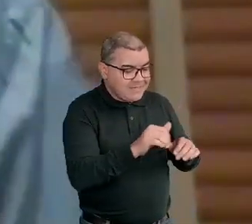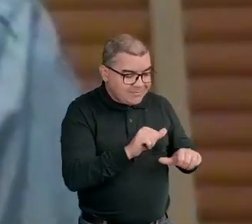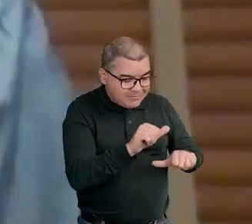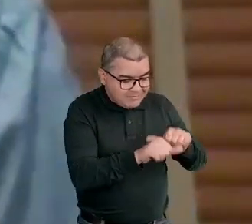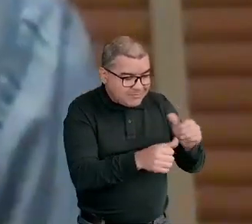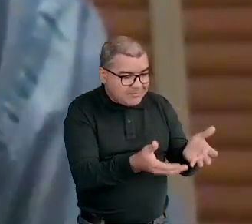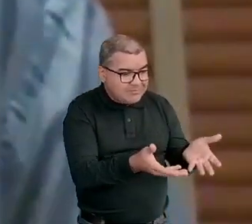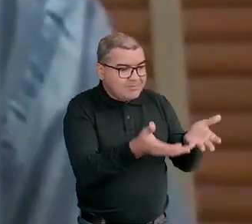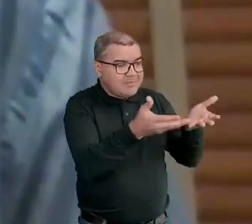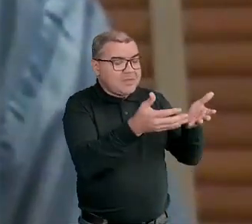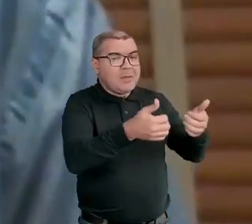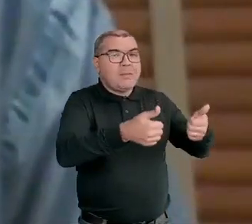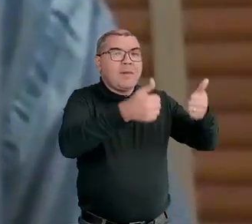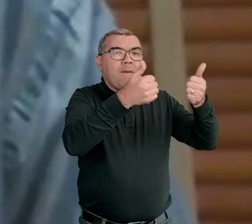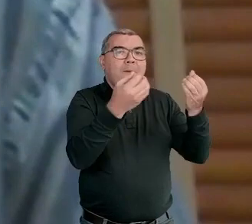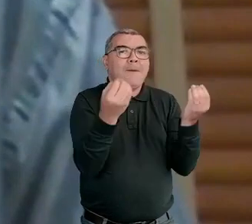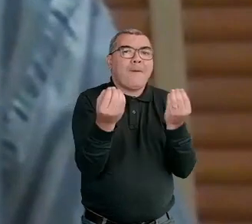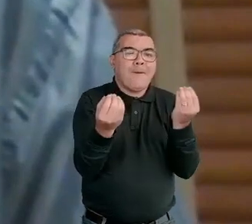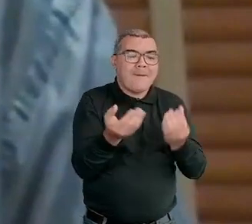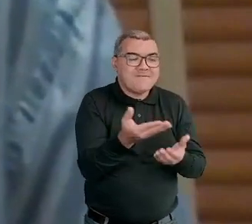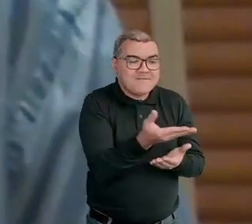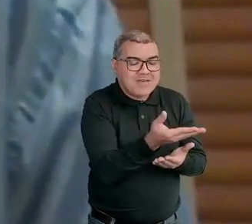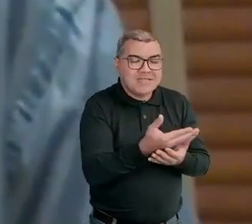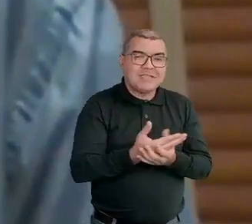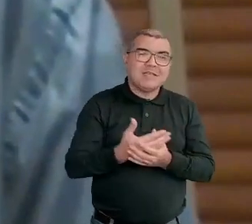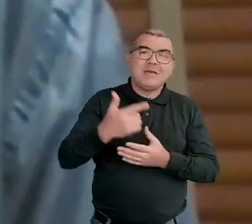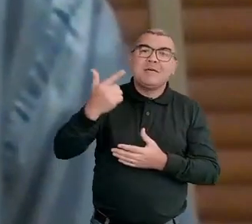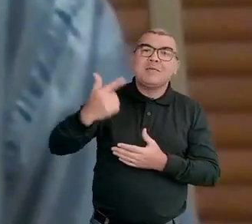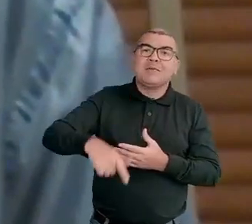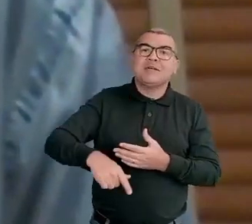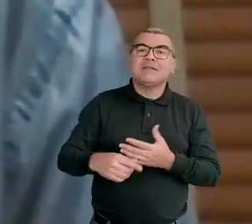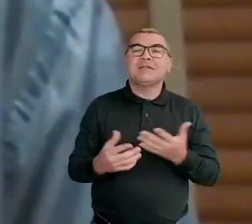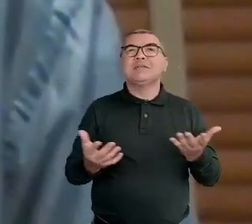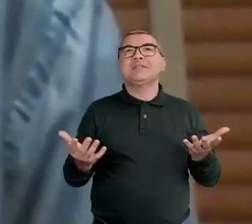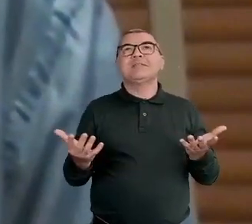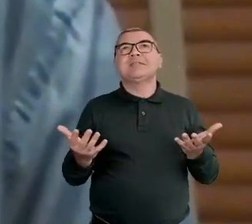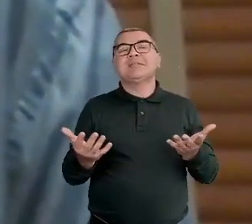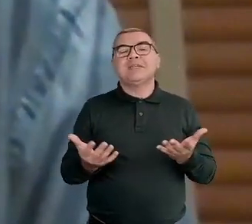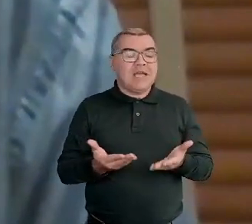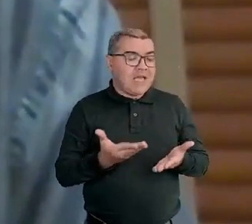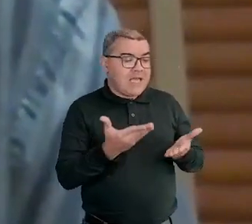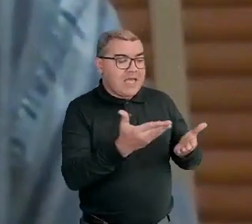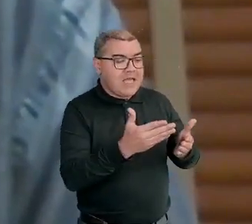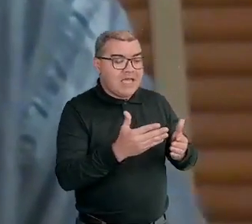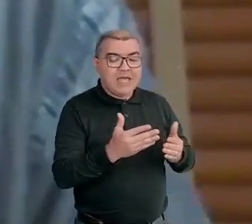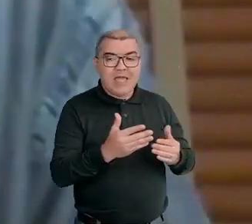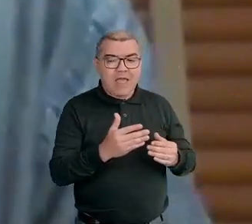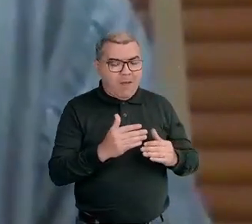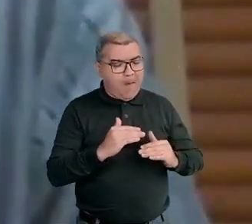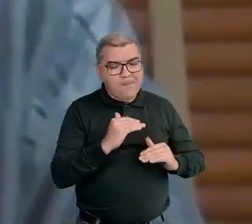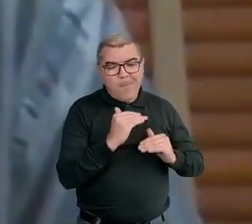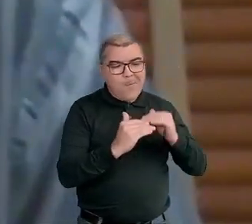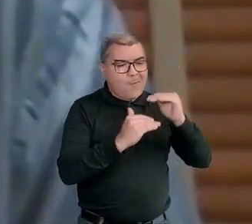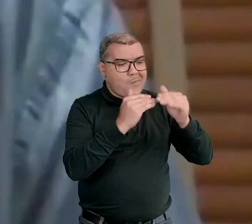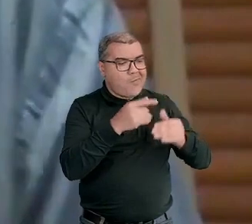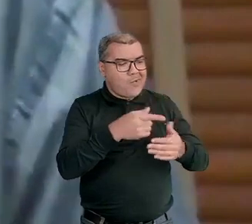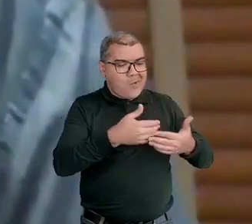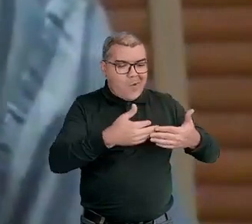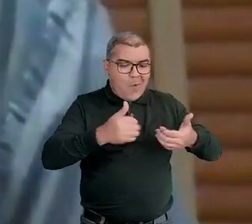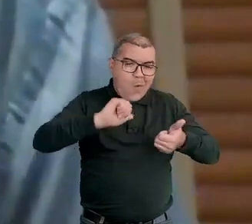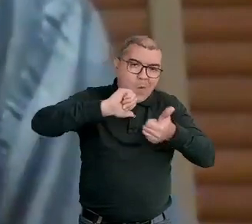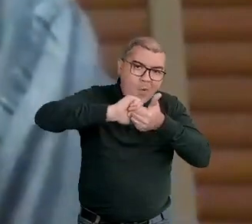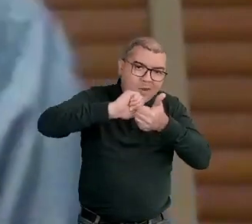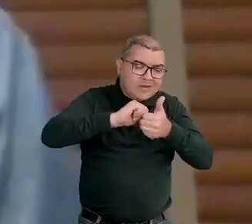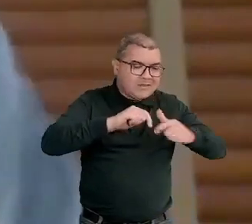melhorar a sua própria qualidade de vida e a sua própria qualidade de trabalho, né? Mas a